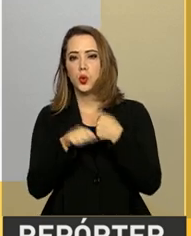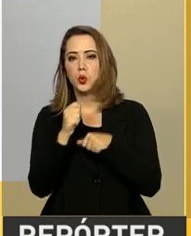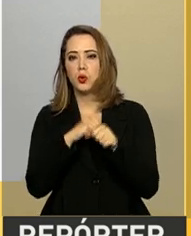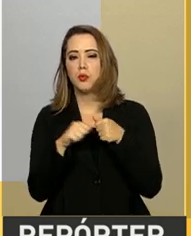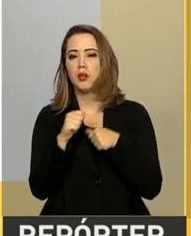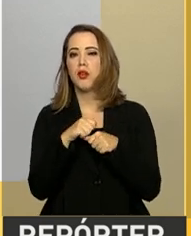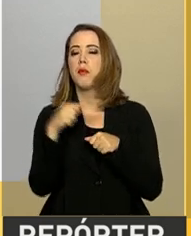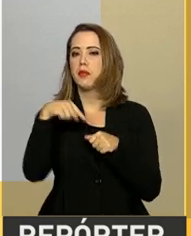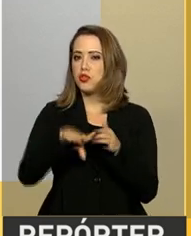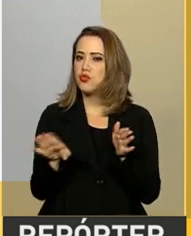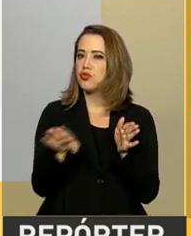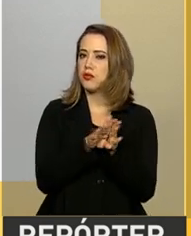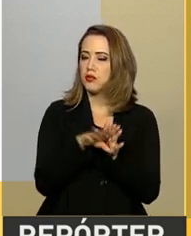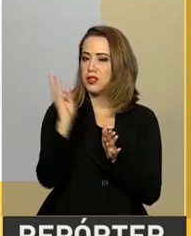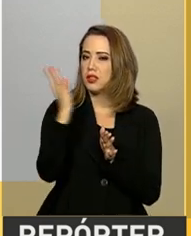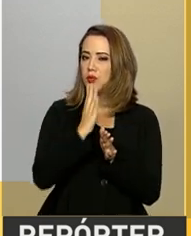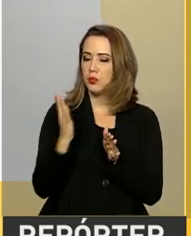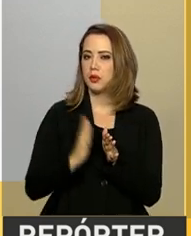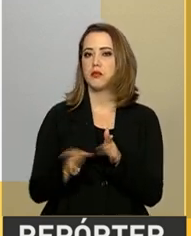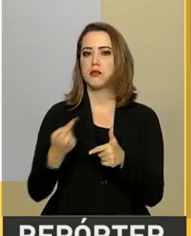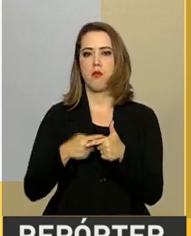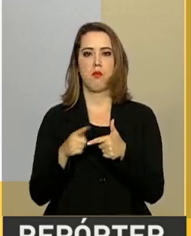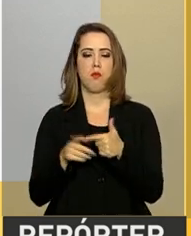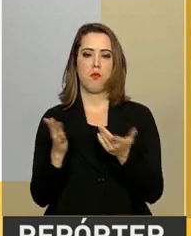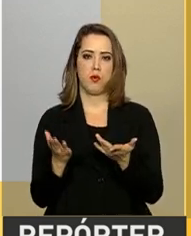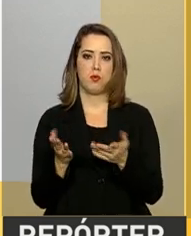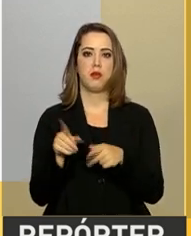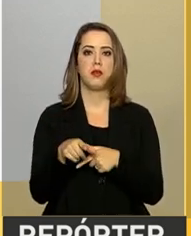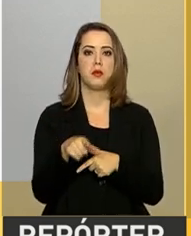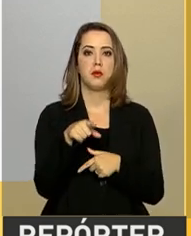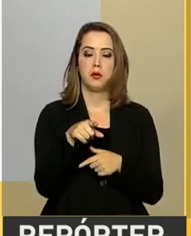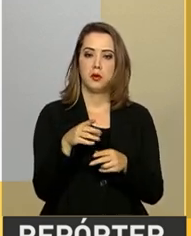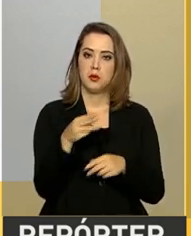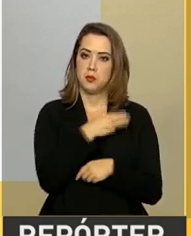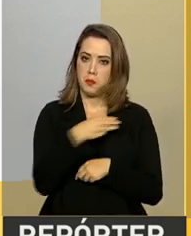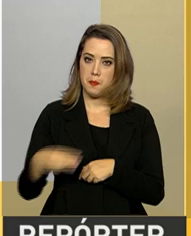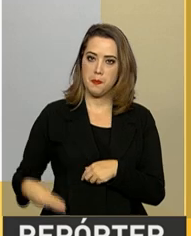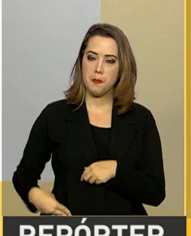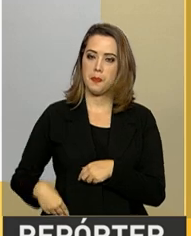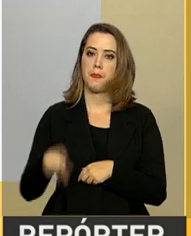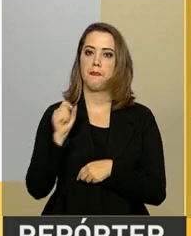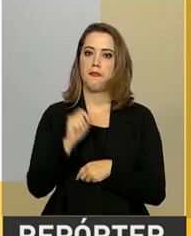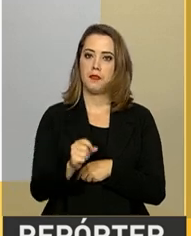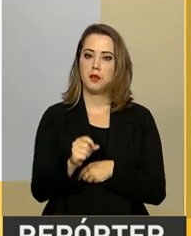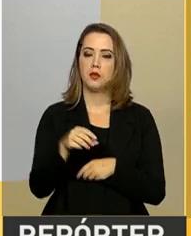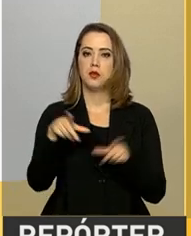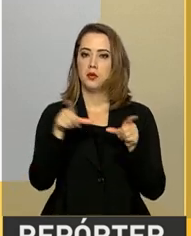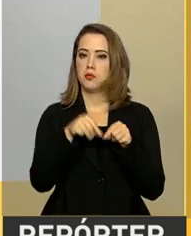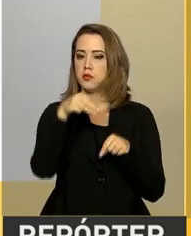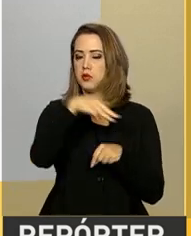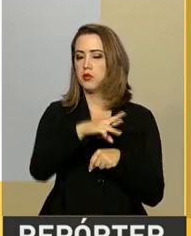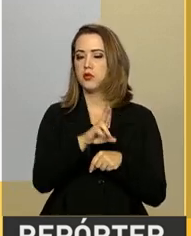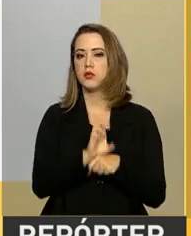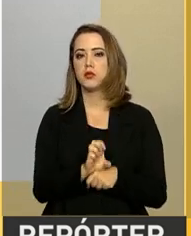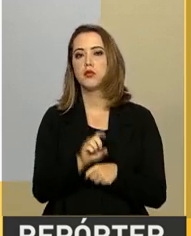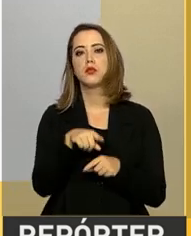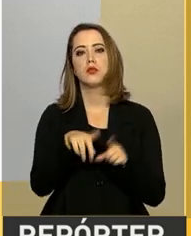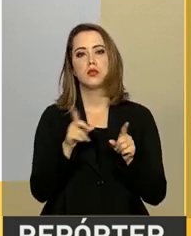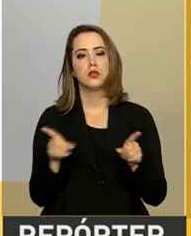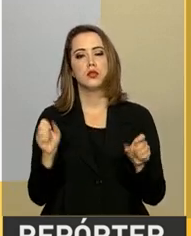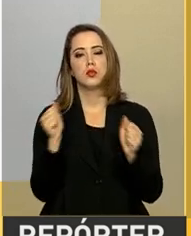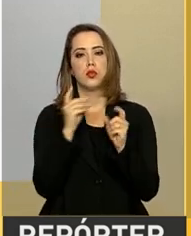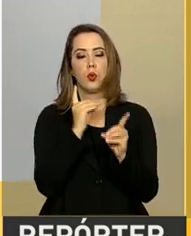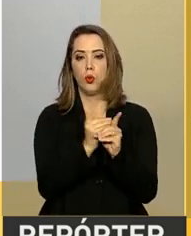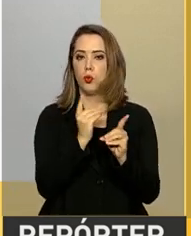o Brasil Ministro mereles vai se encontrar como você disse com o representante do governo britânico vamos discutir um pouco essas questões e vamos